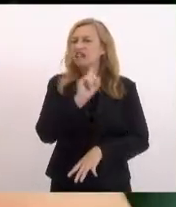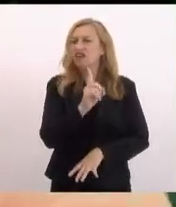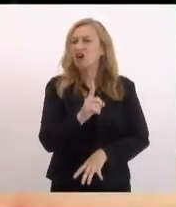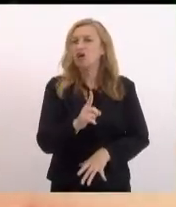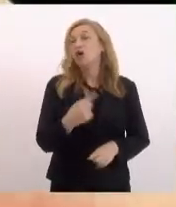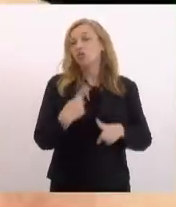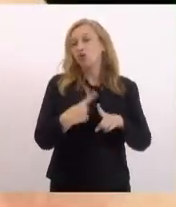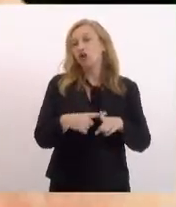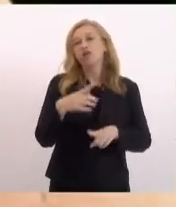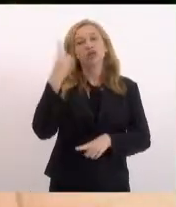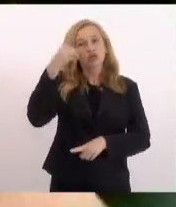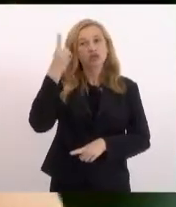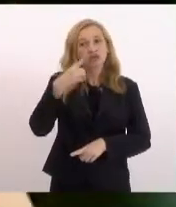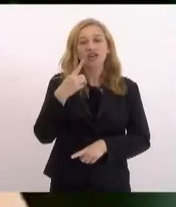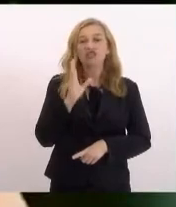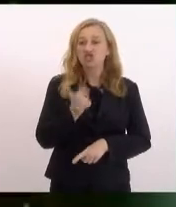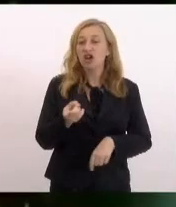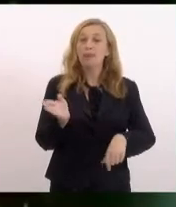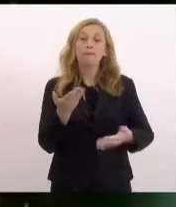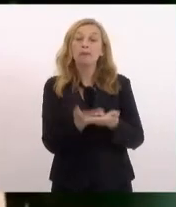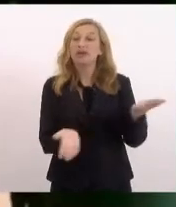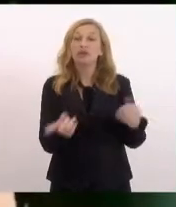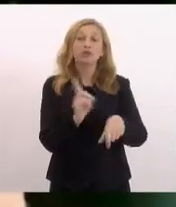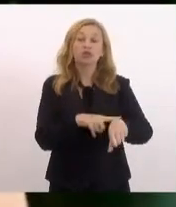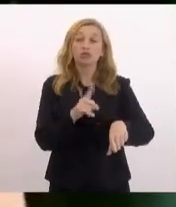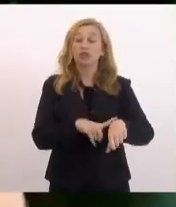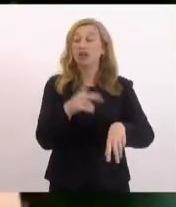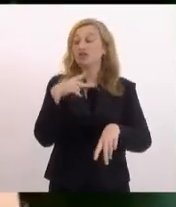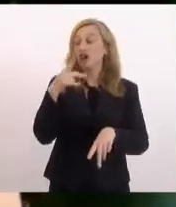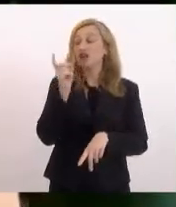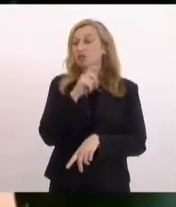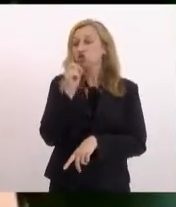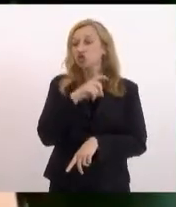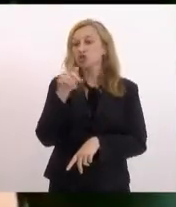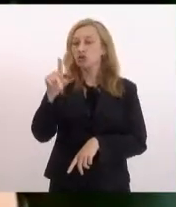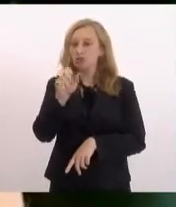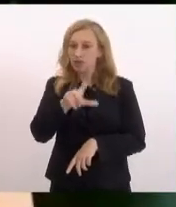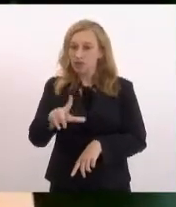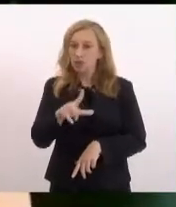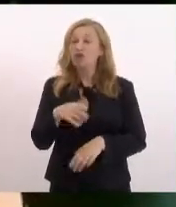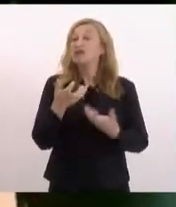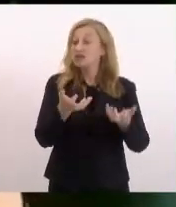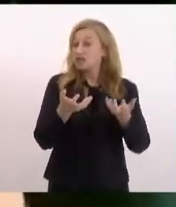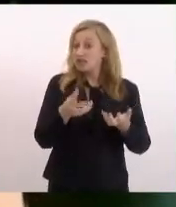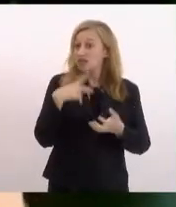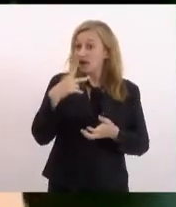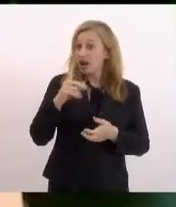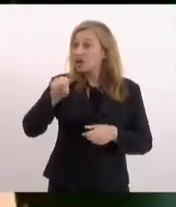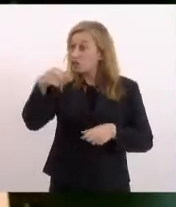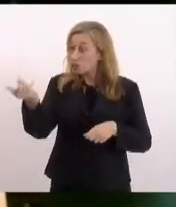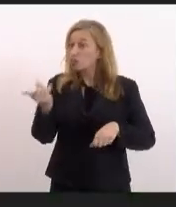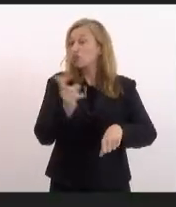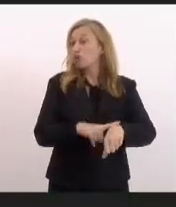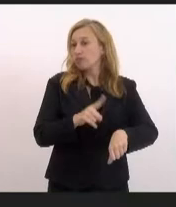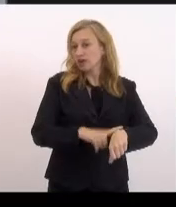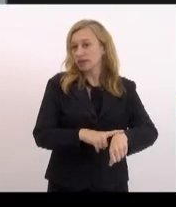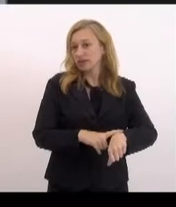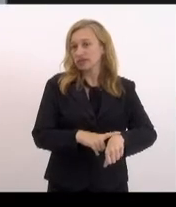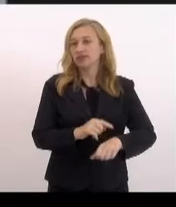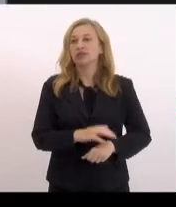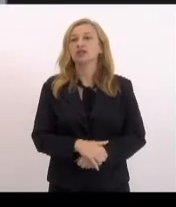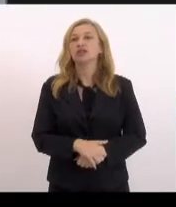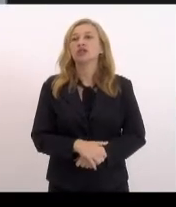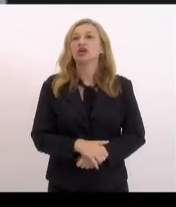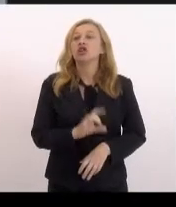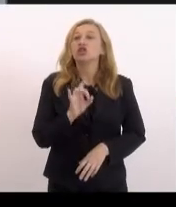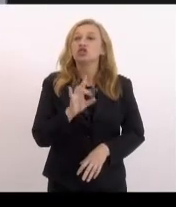deputado já gastou o tempo dele falando mentiras sobre o PSOL. Se ele quiser, ele se inscreve de novo e eu não citei. Eu não pedi a parte, não, Renato,